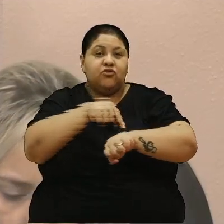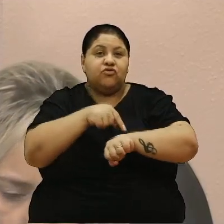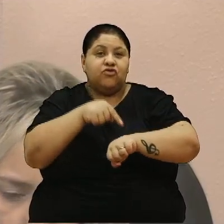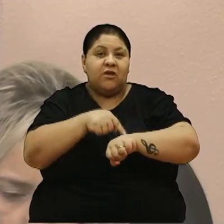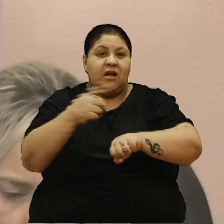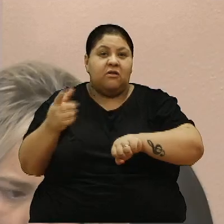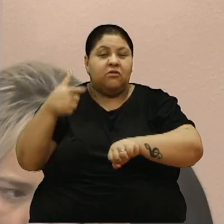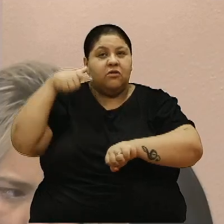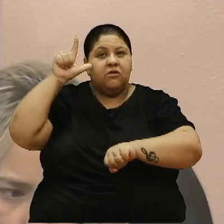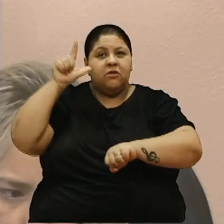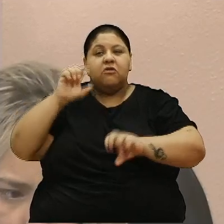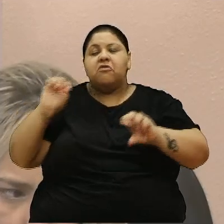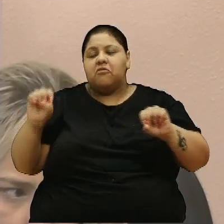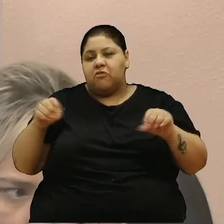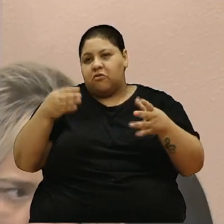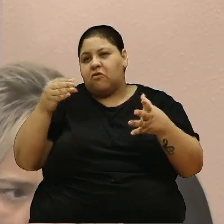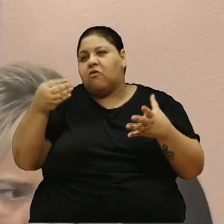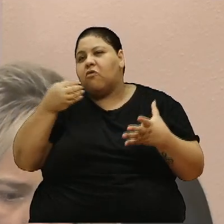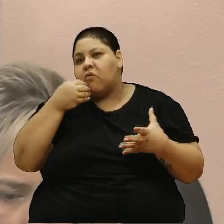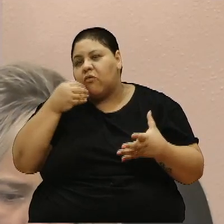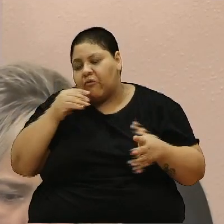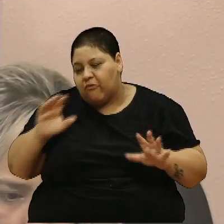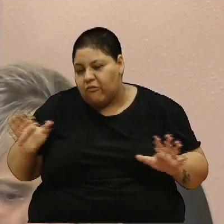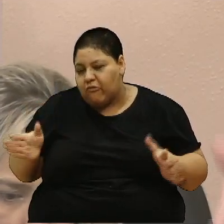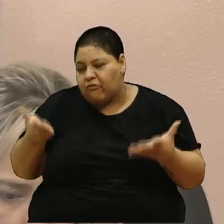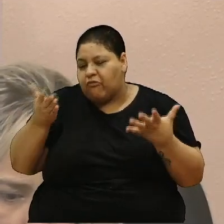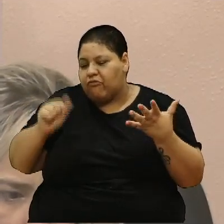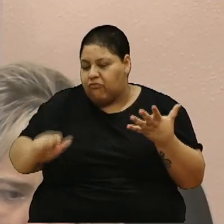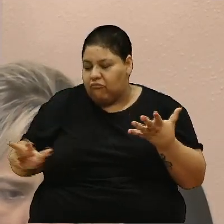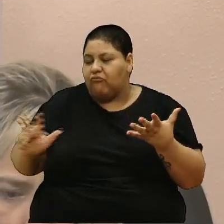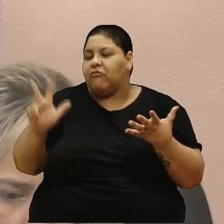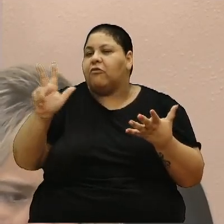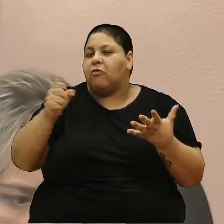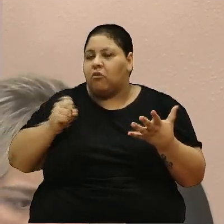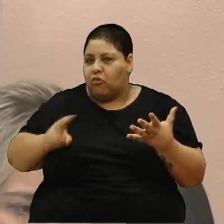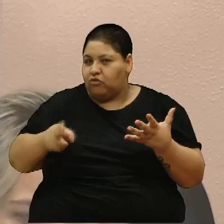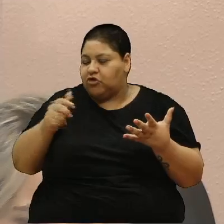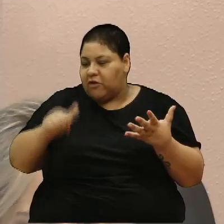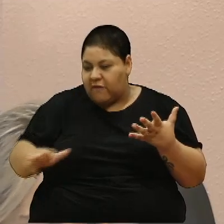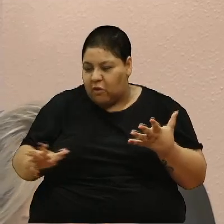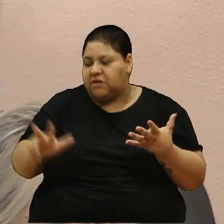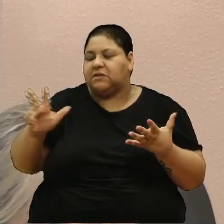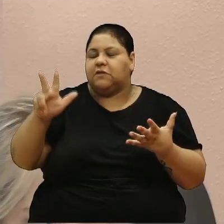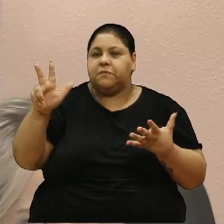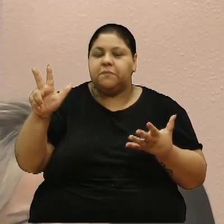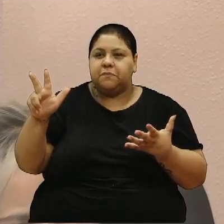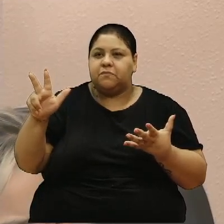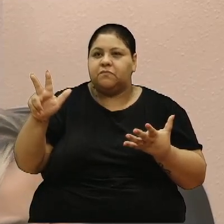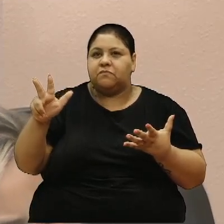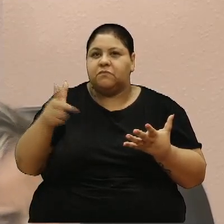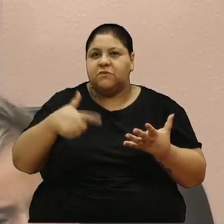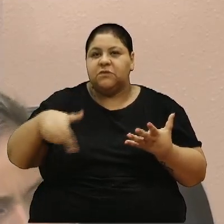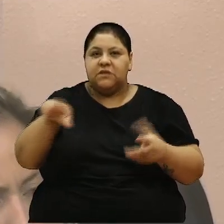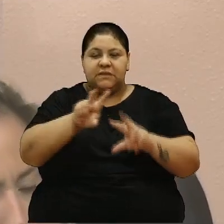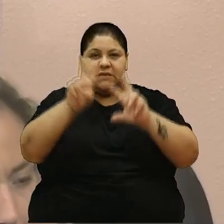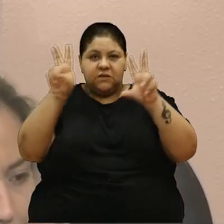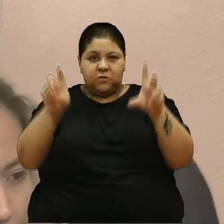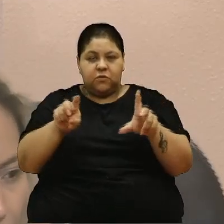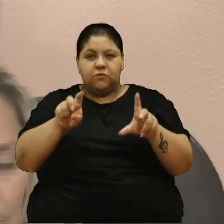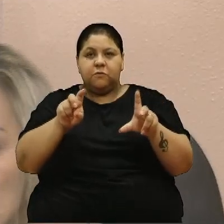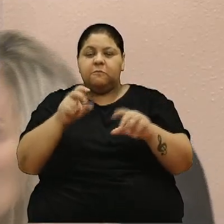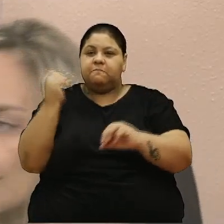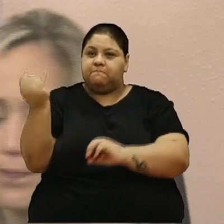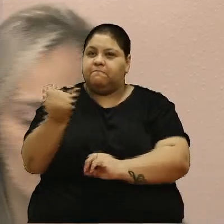evento que, com certeza, engrandece e vai continuar engrandecendo cada vez mais essa pauta tão